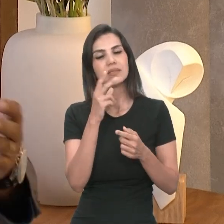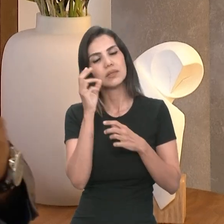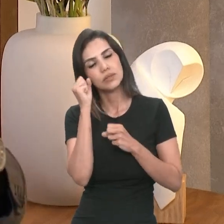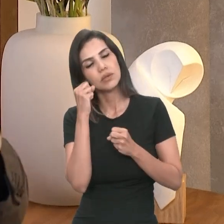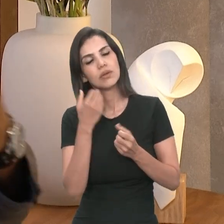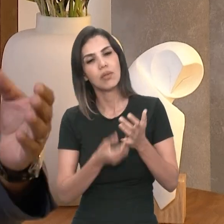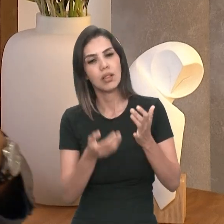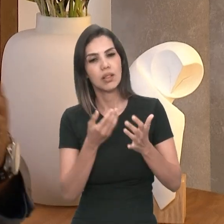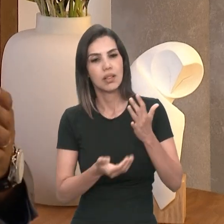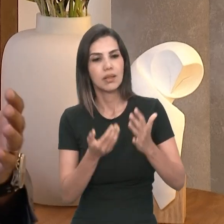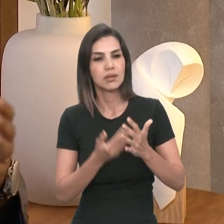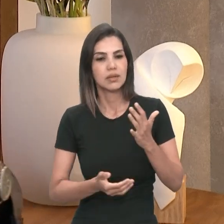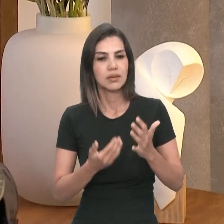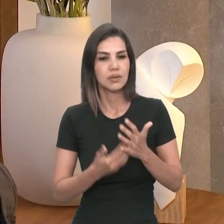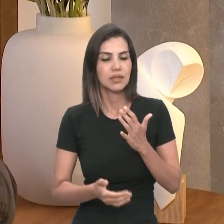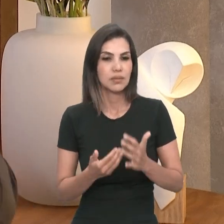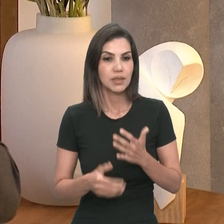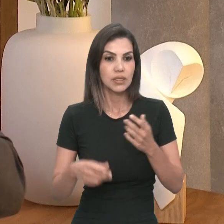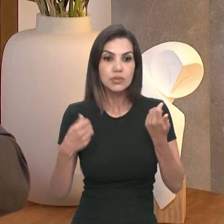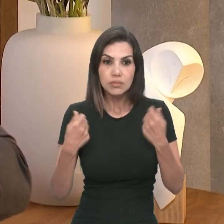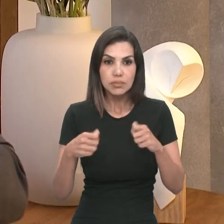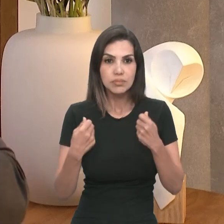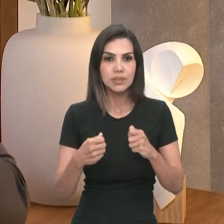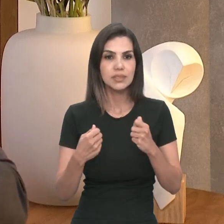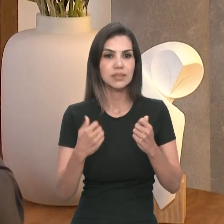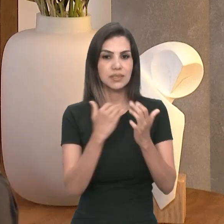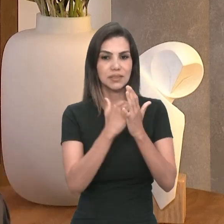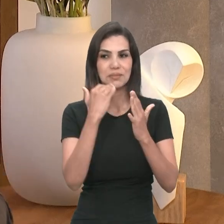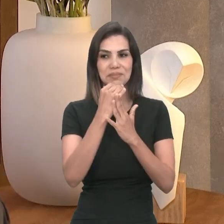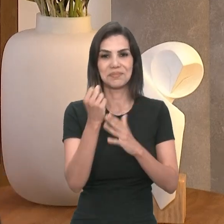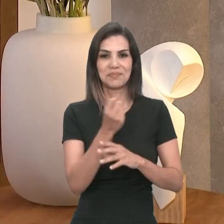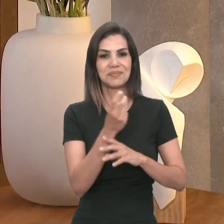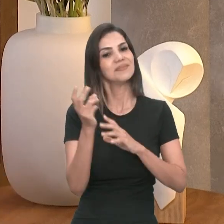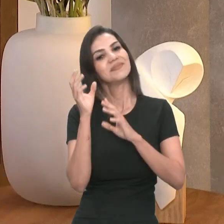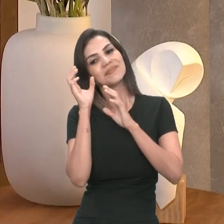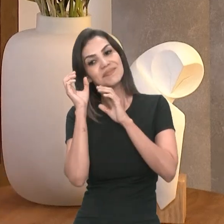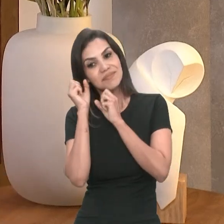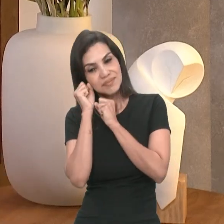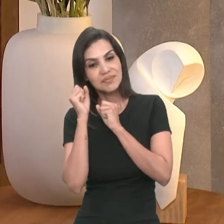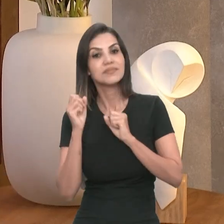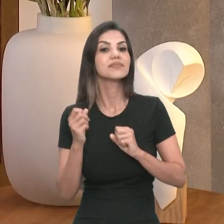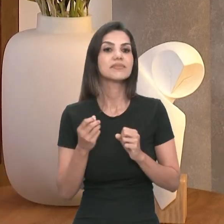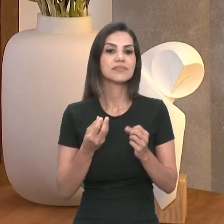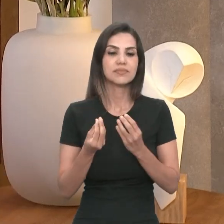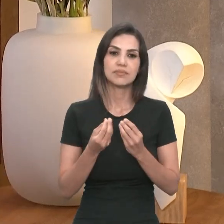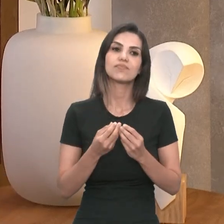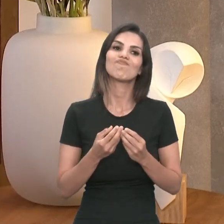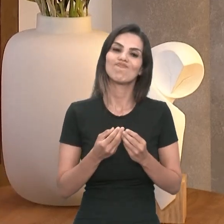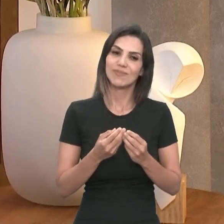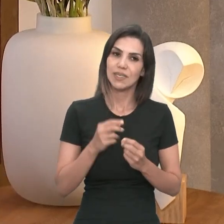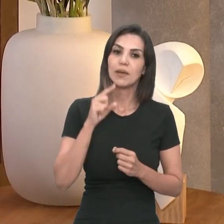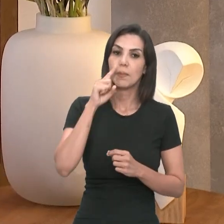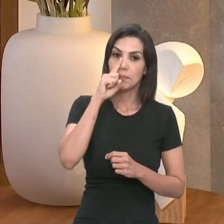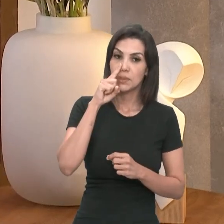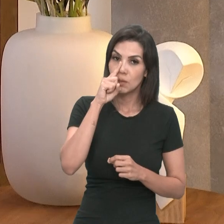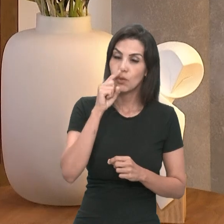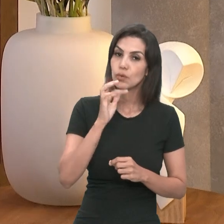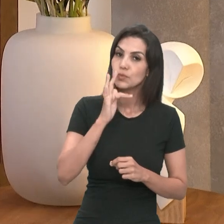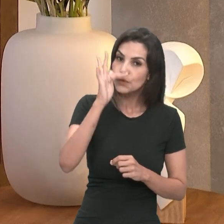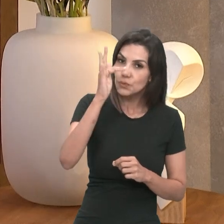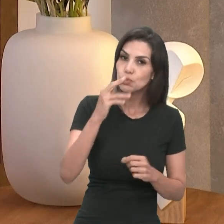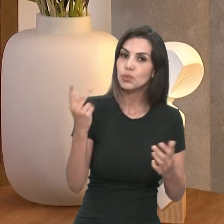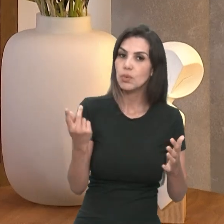horas e meias aí de jet lag social, são pessoas que têm mais propensão a ter riscos de desenvolver um